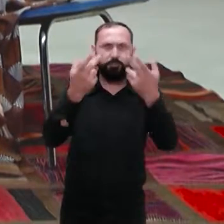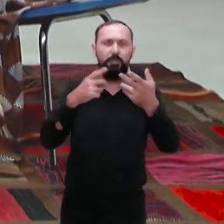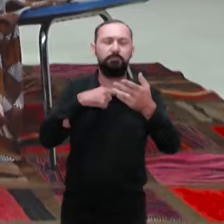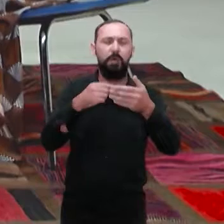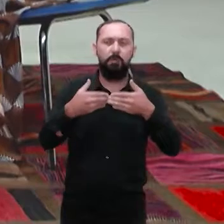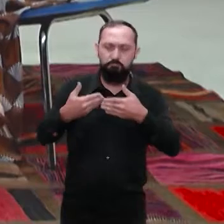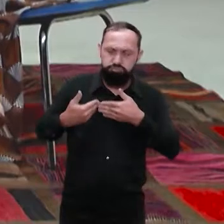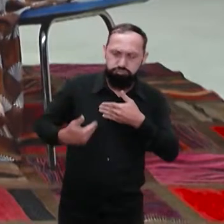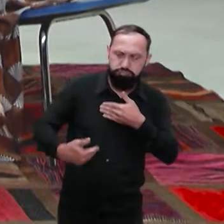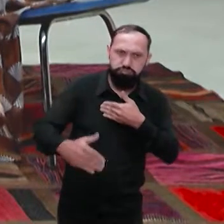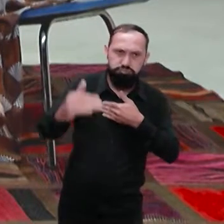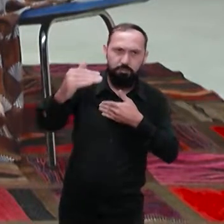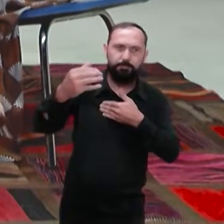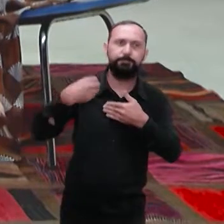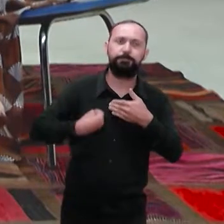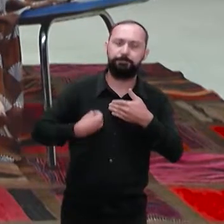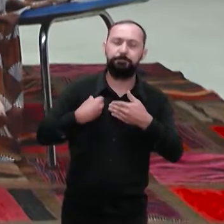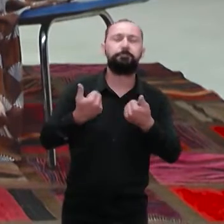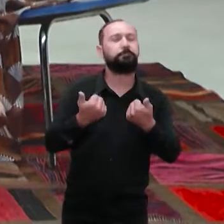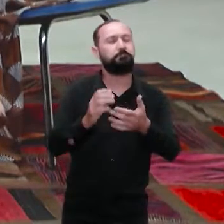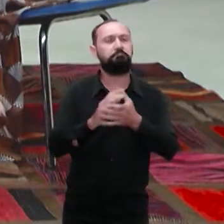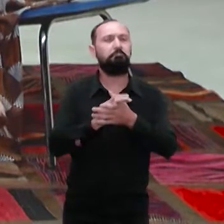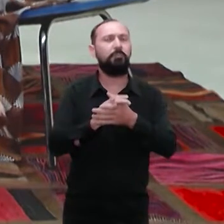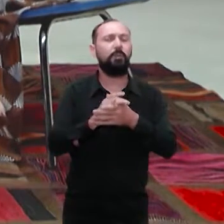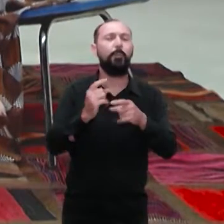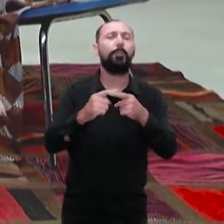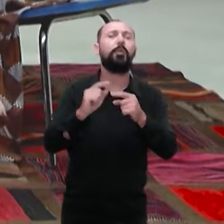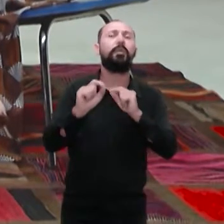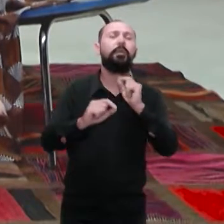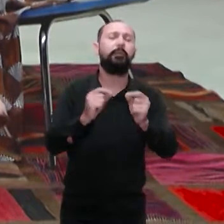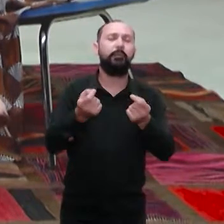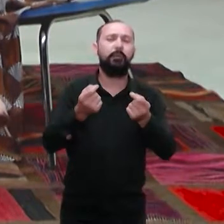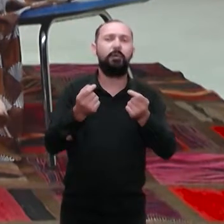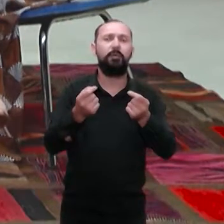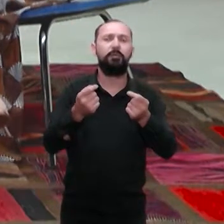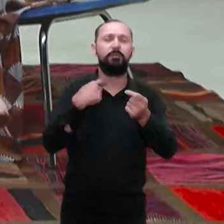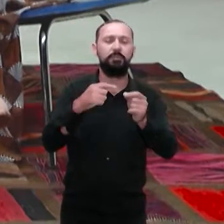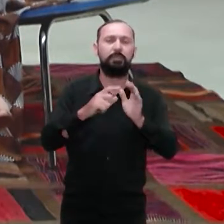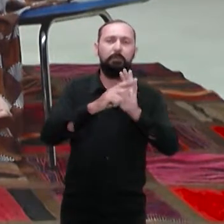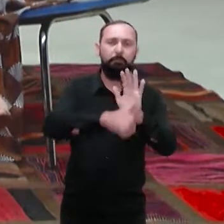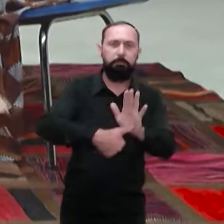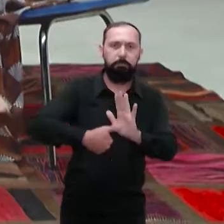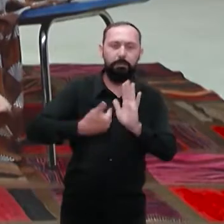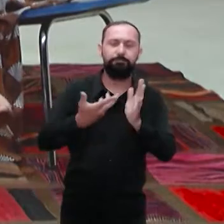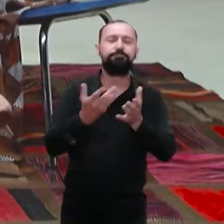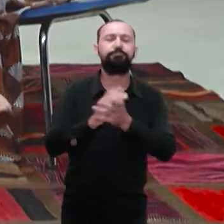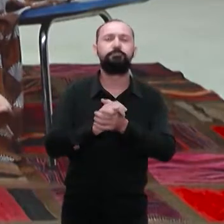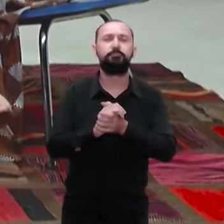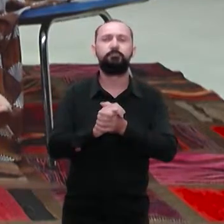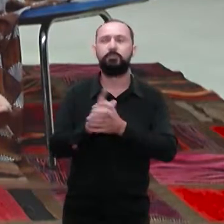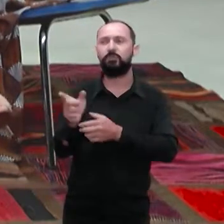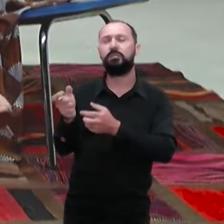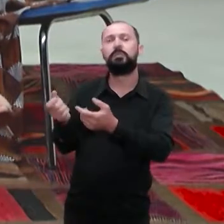muitos traumas adquiridos ao longo do tempo, né? Por conta desse atraso, vamos dizer